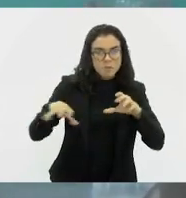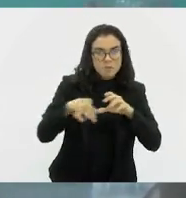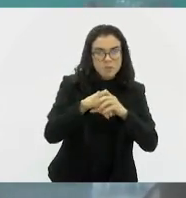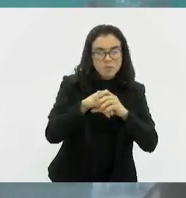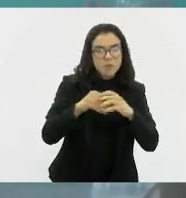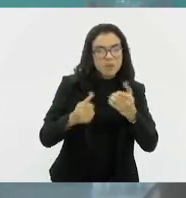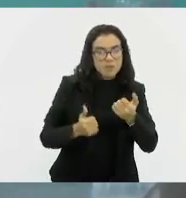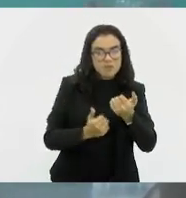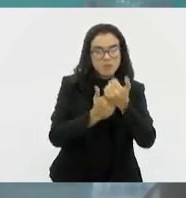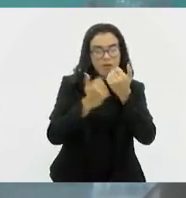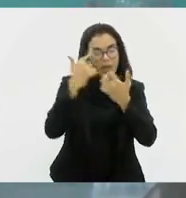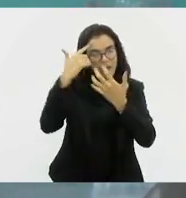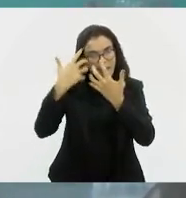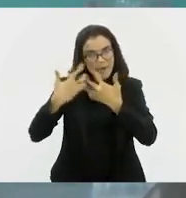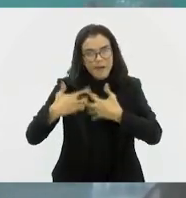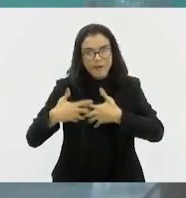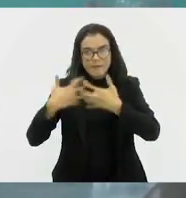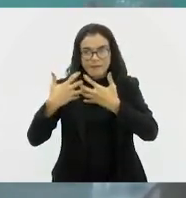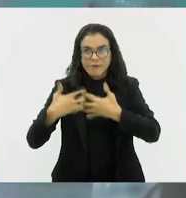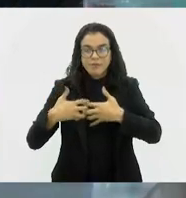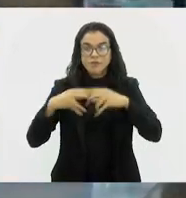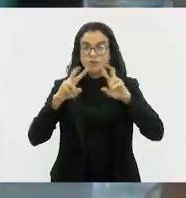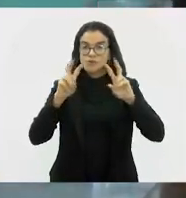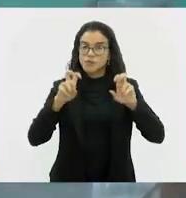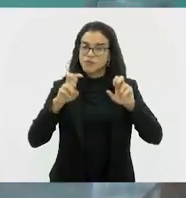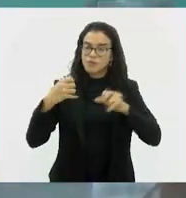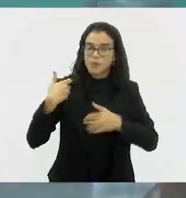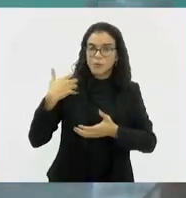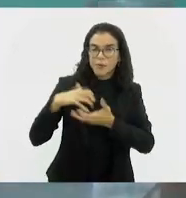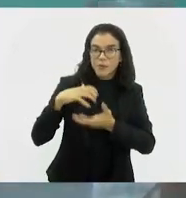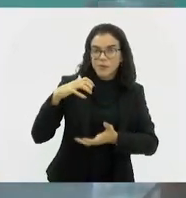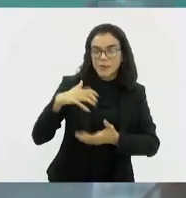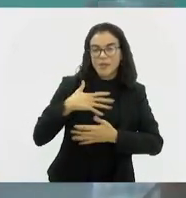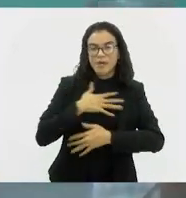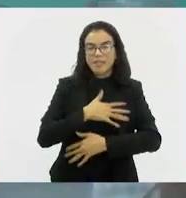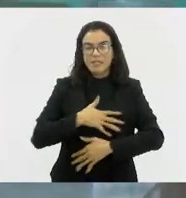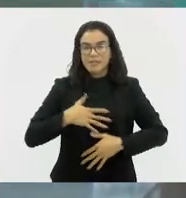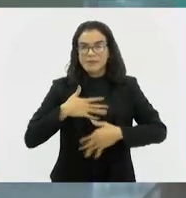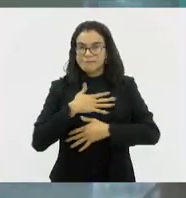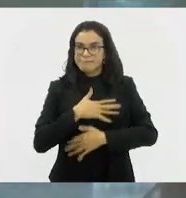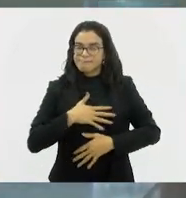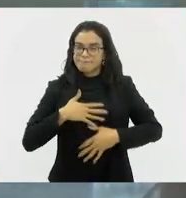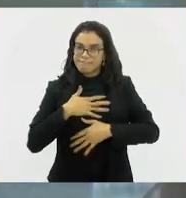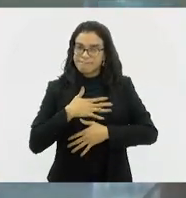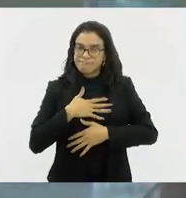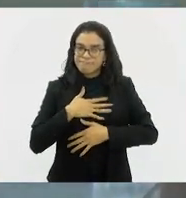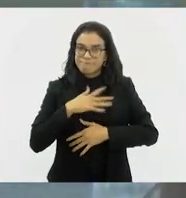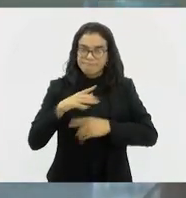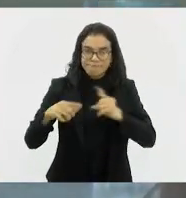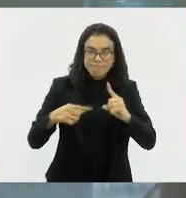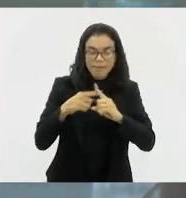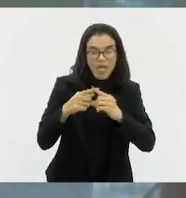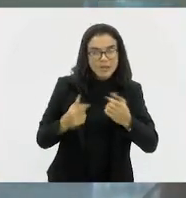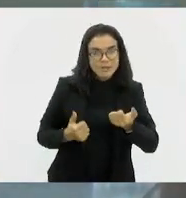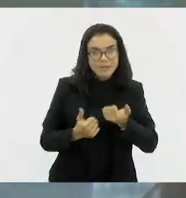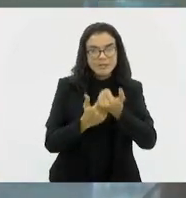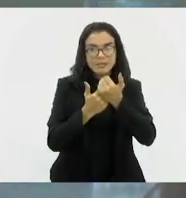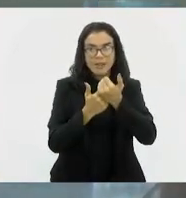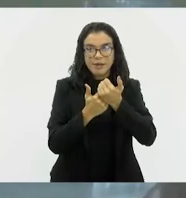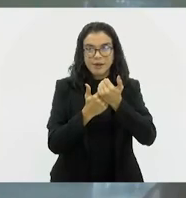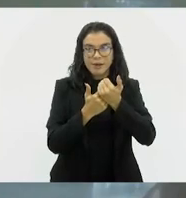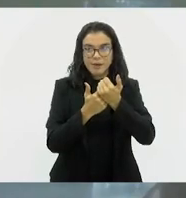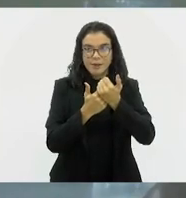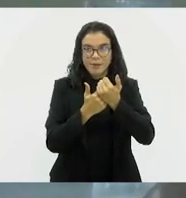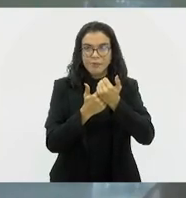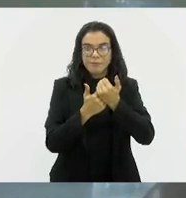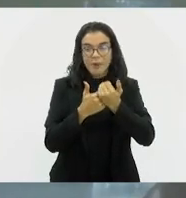trazer reflexão sobre um envelhecimento satisfatório, otimizado pela triade,